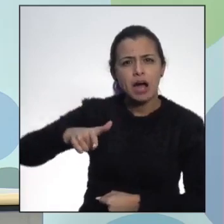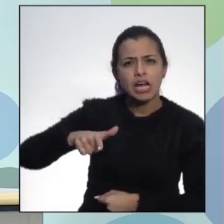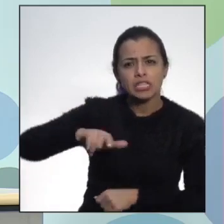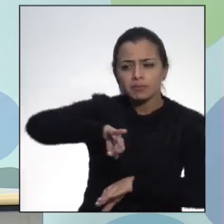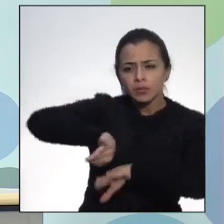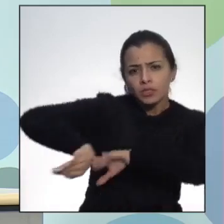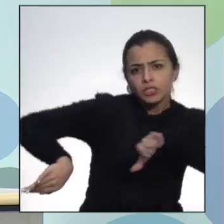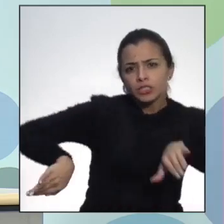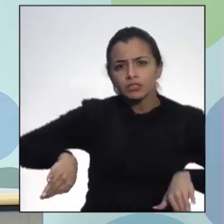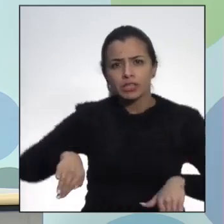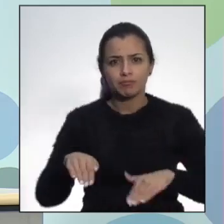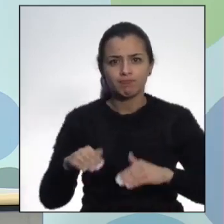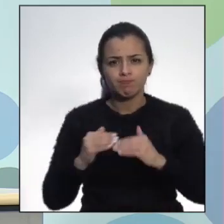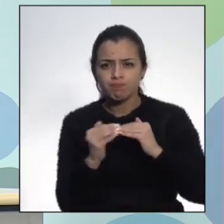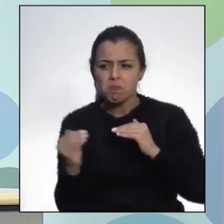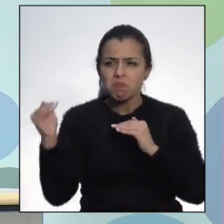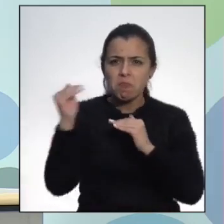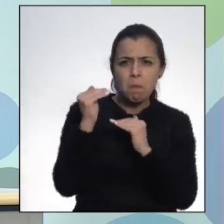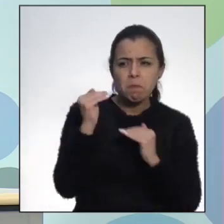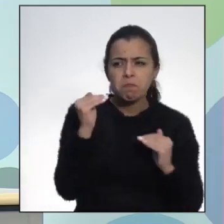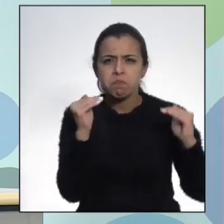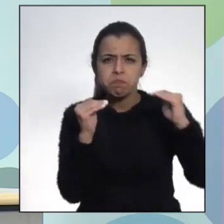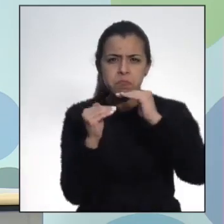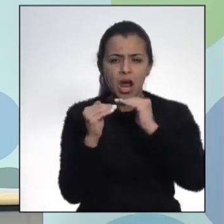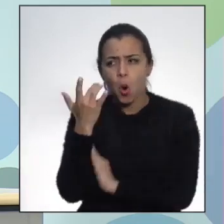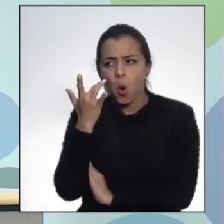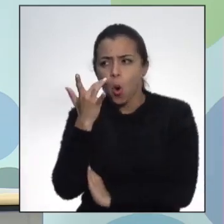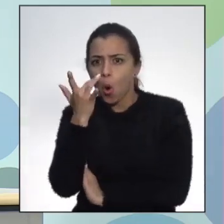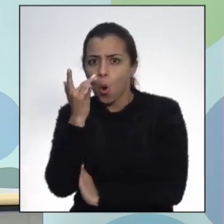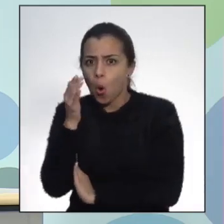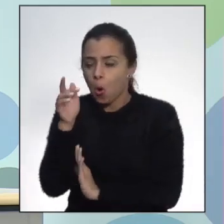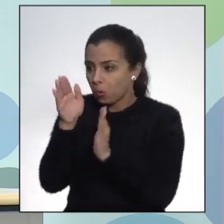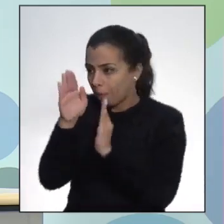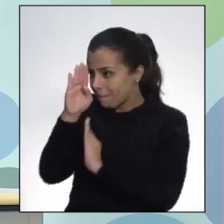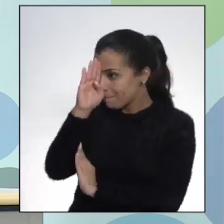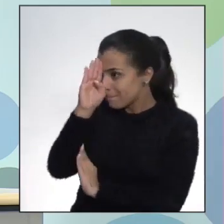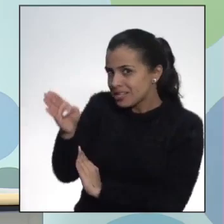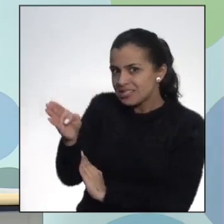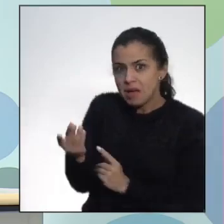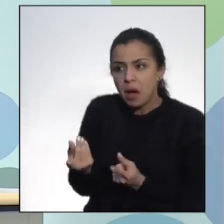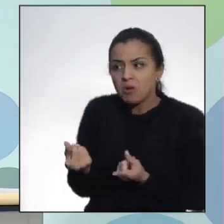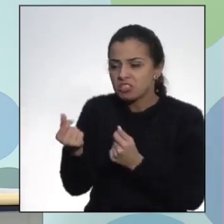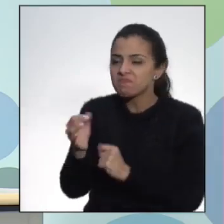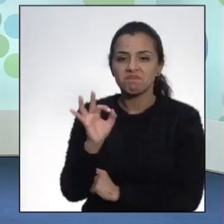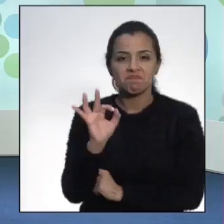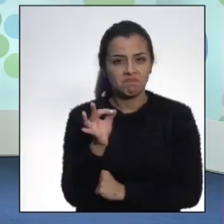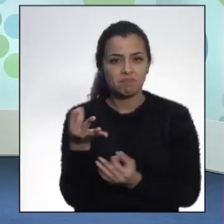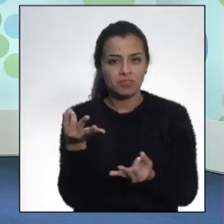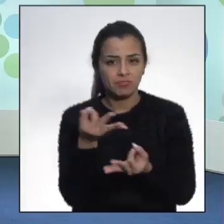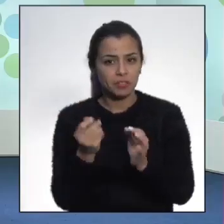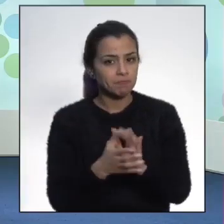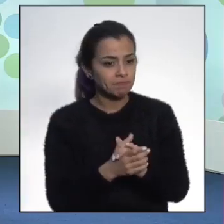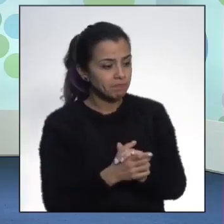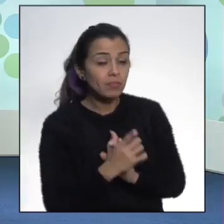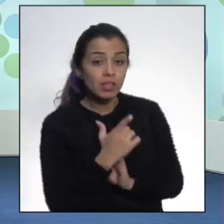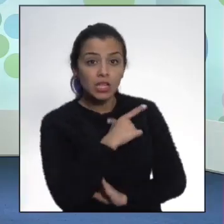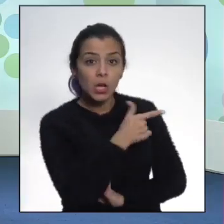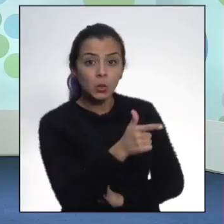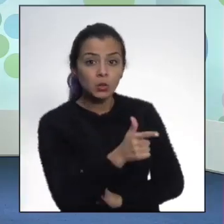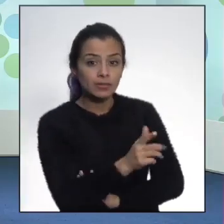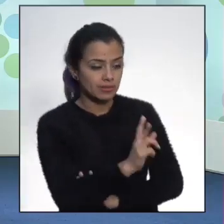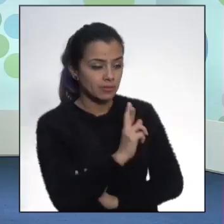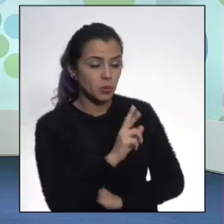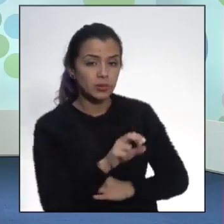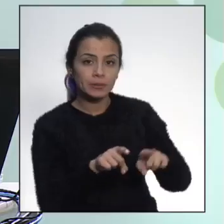ouro justifica, né? O ouro pode, né? Me deixará limpo. Perfeito. Tá, temos mais respostas aqui, professor